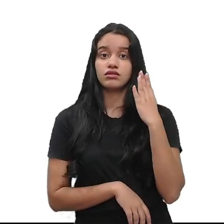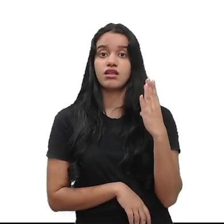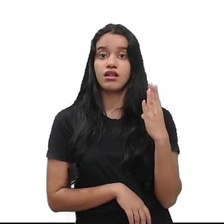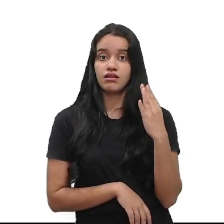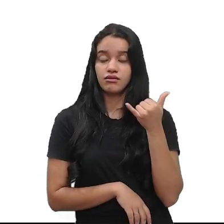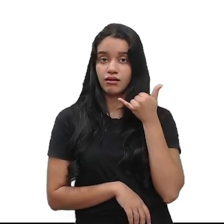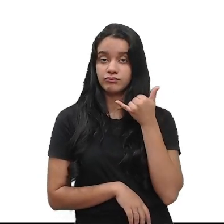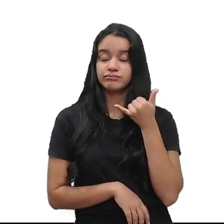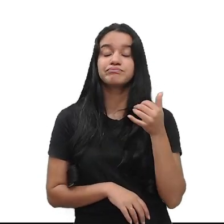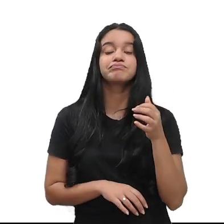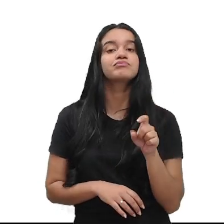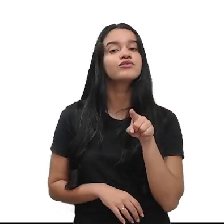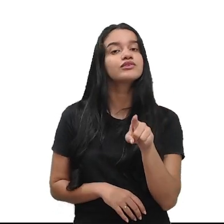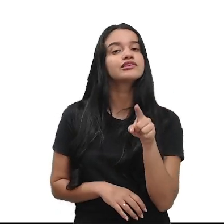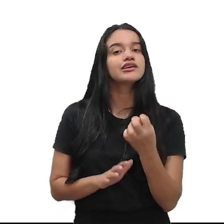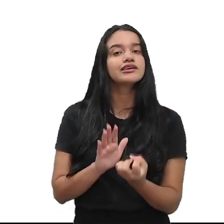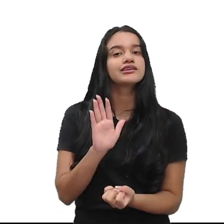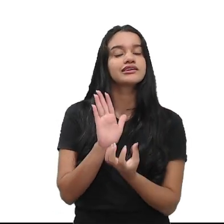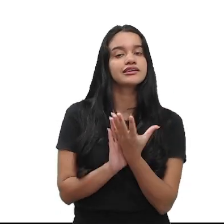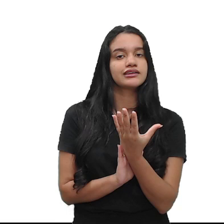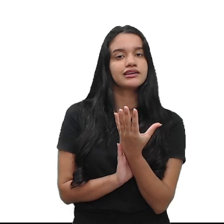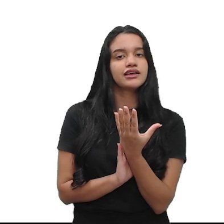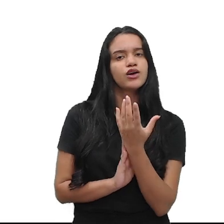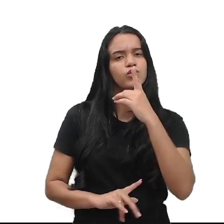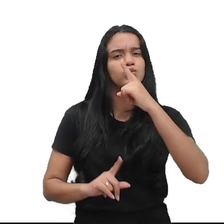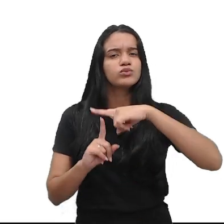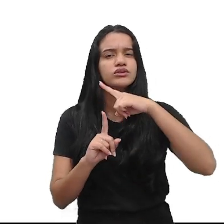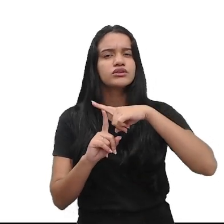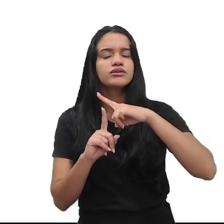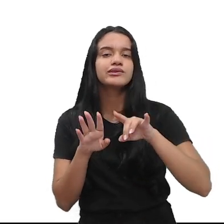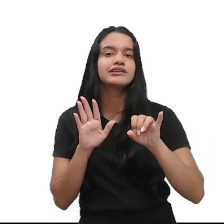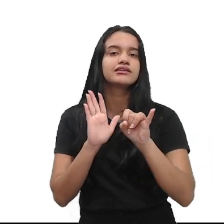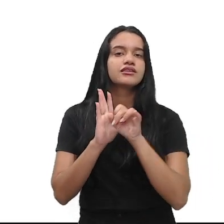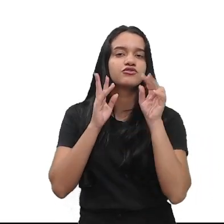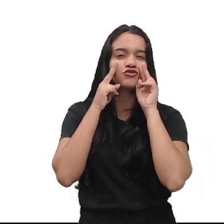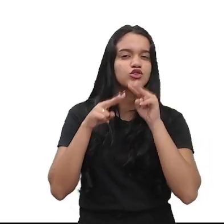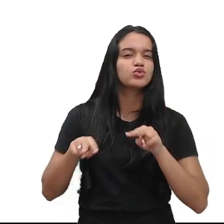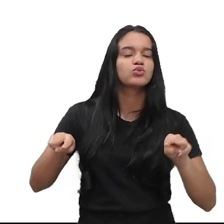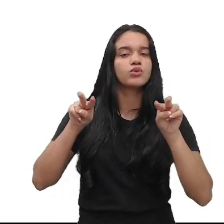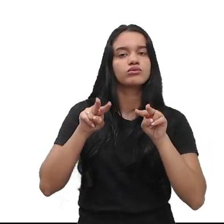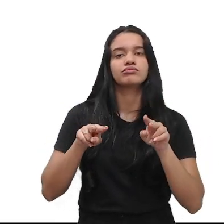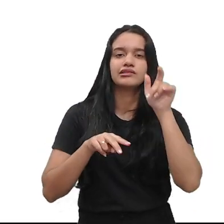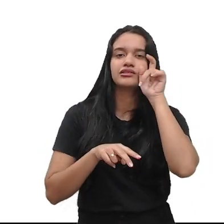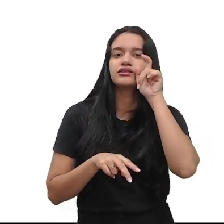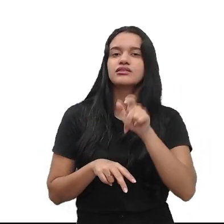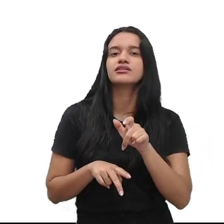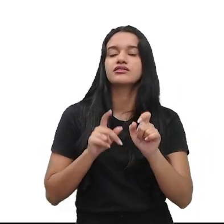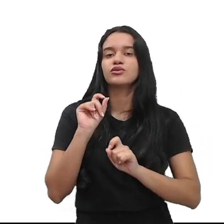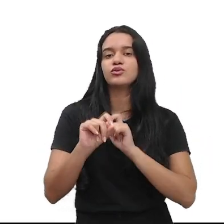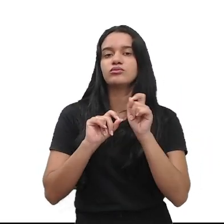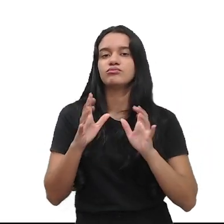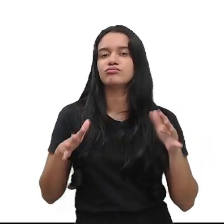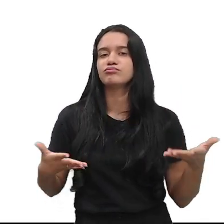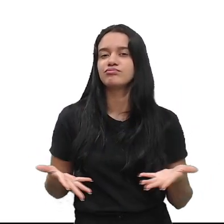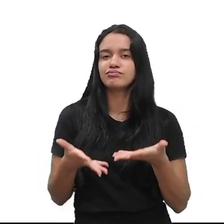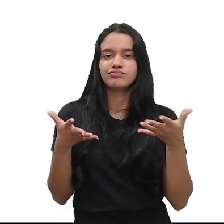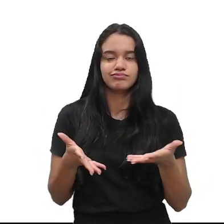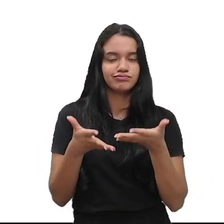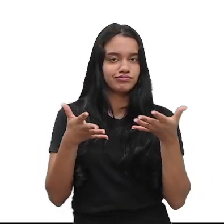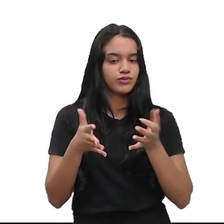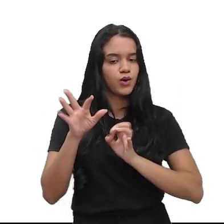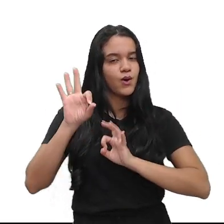Então, quando você for criar um tipo de identidade visual, é interessante que aquilo fique atrativo e que